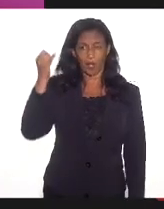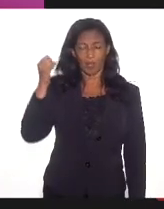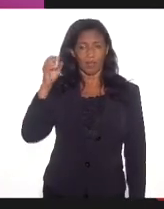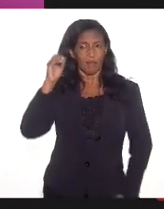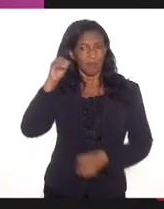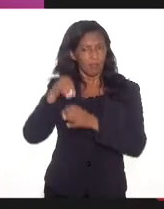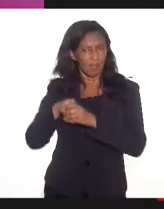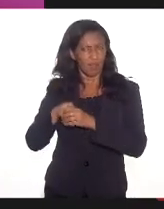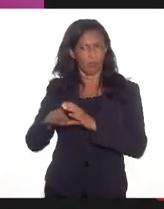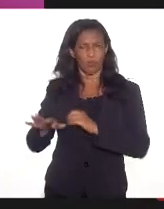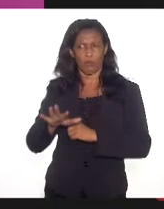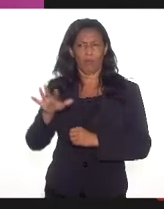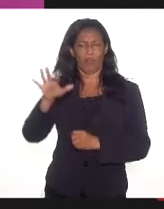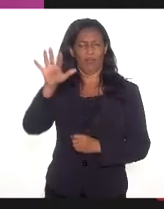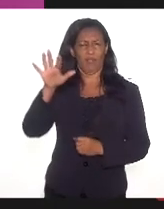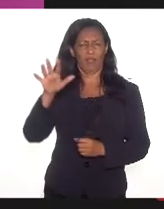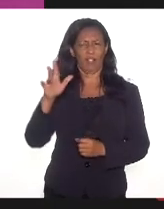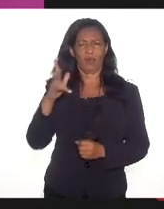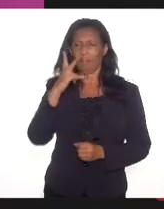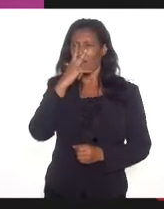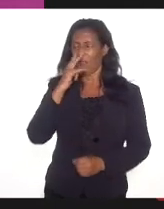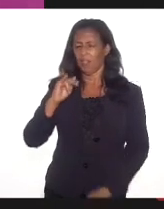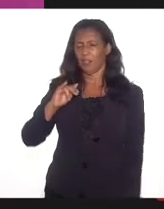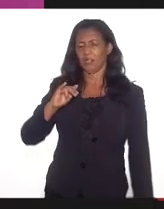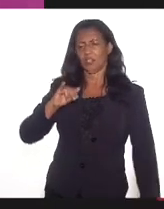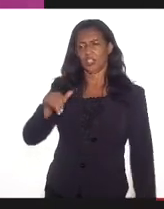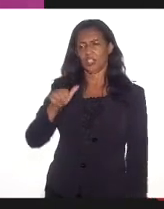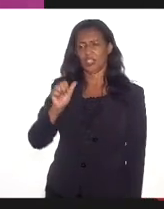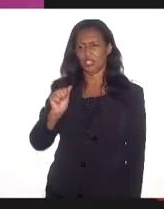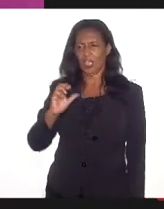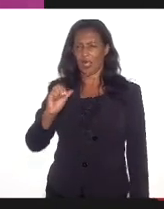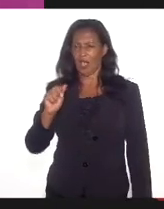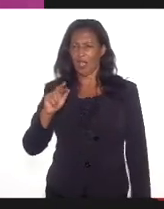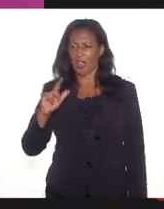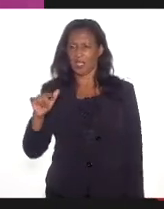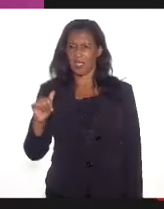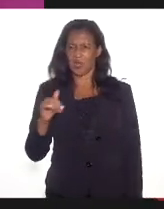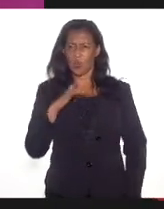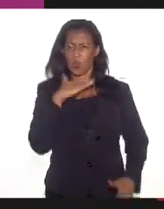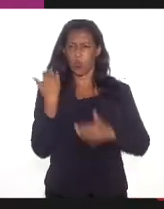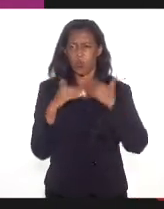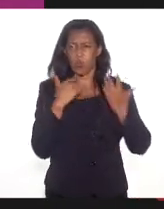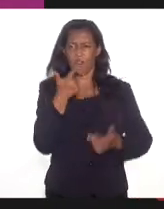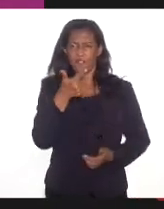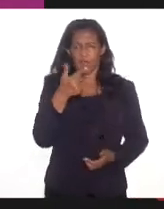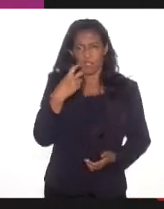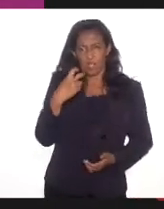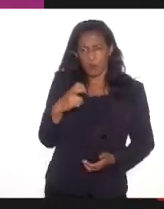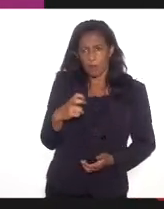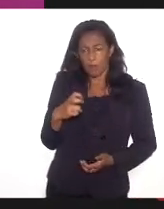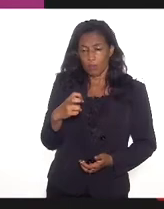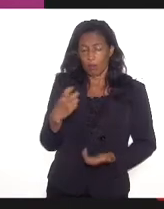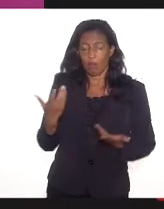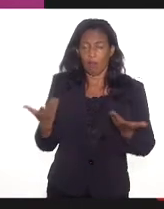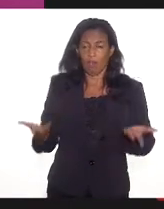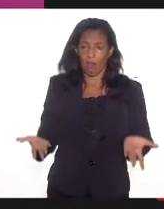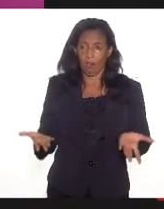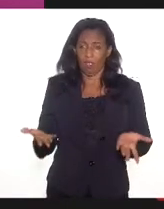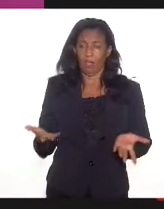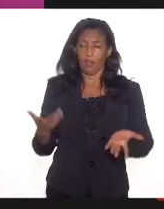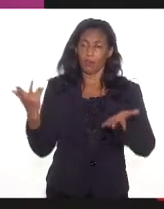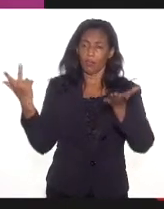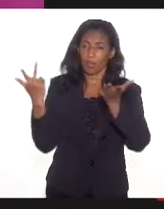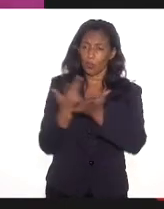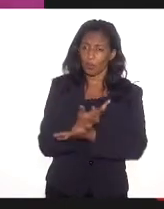como o jacarezinho para ir matando 25 pessoas essa é a cara do que a gente está